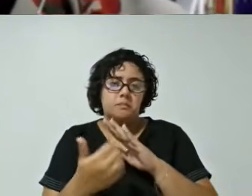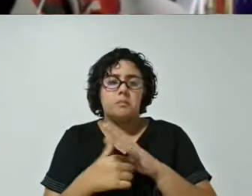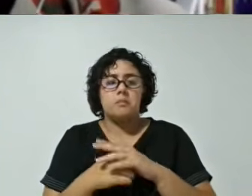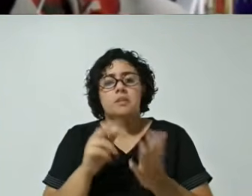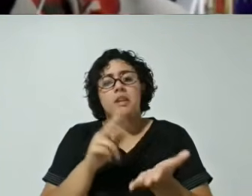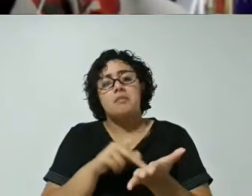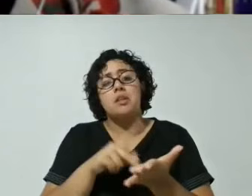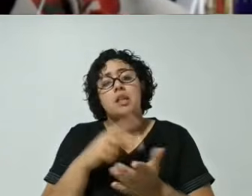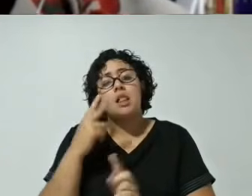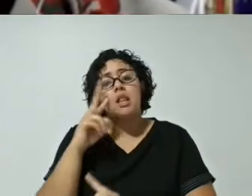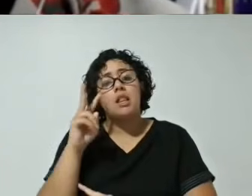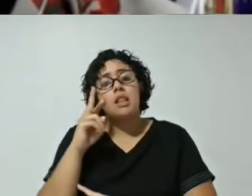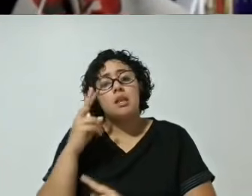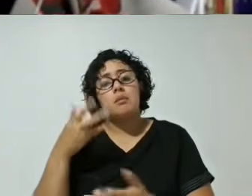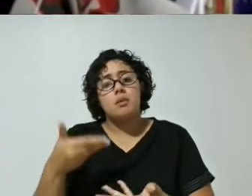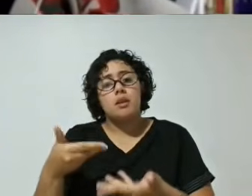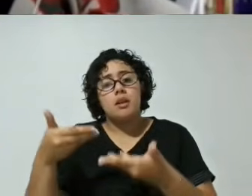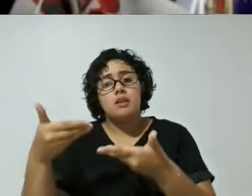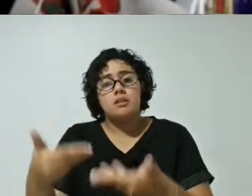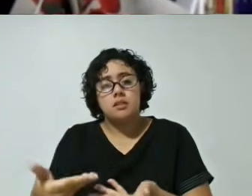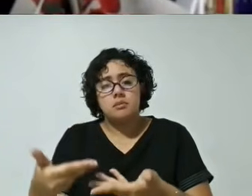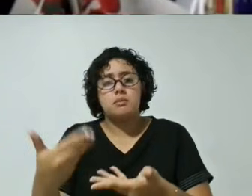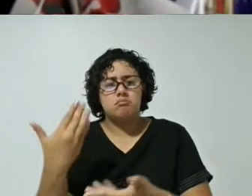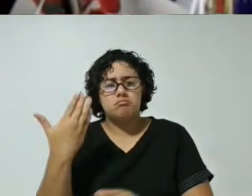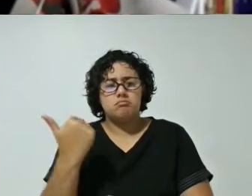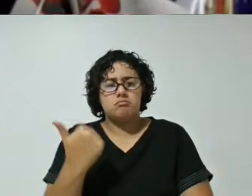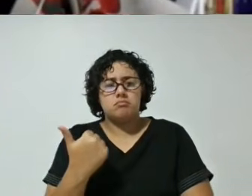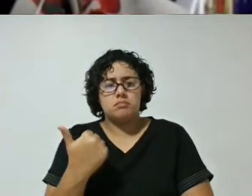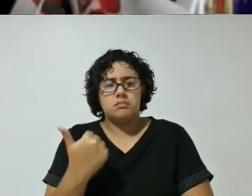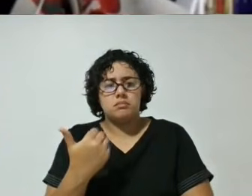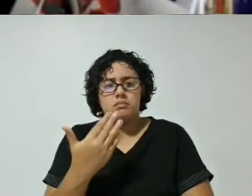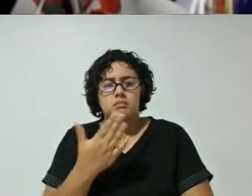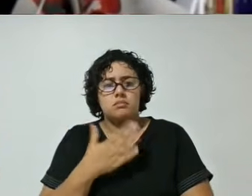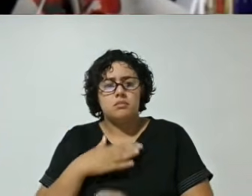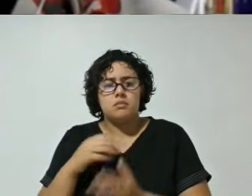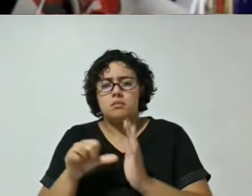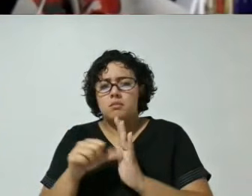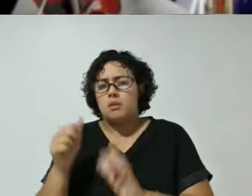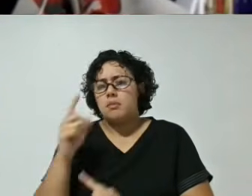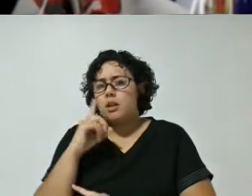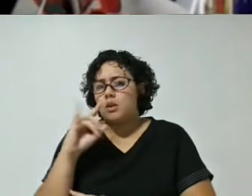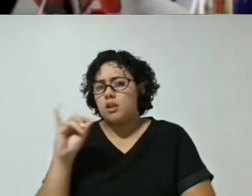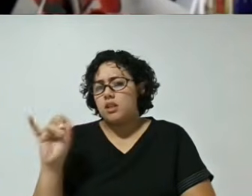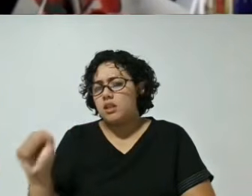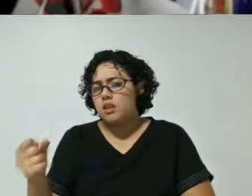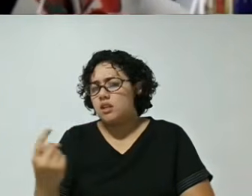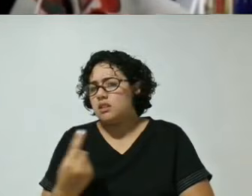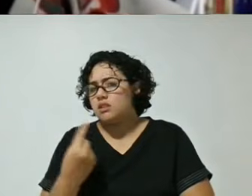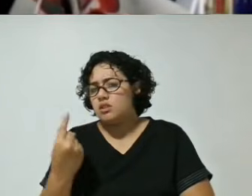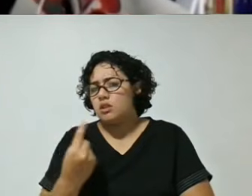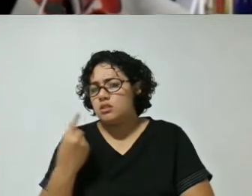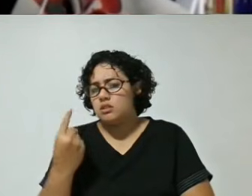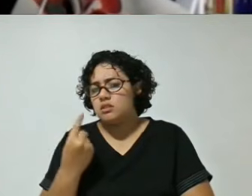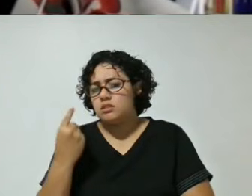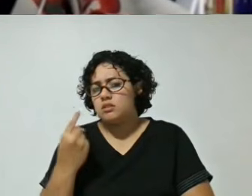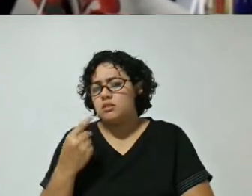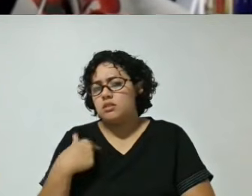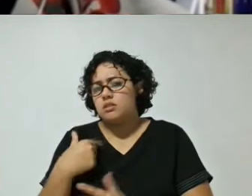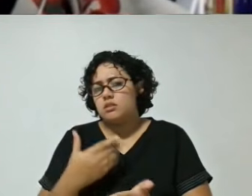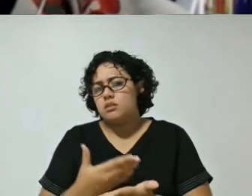lembro assim da recepção, sabe? Do meu primeiro dia sozinho lá no Centro Cultural. Eu comecei